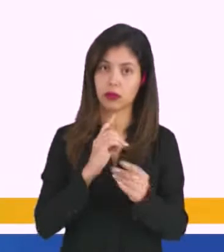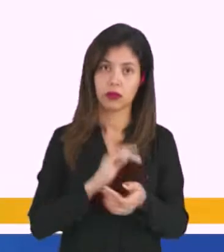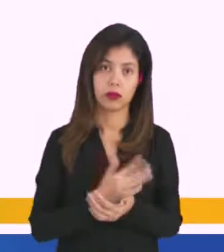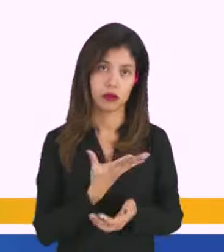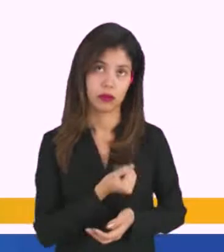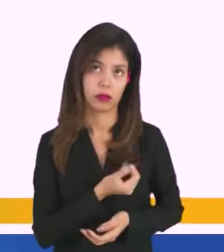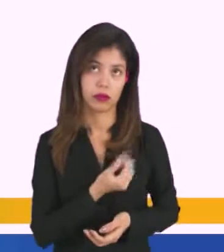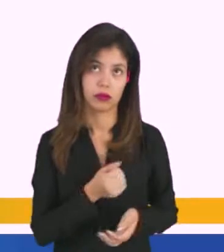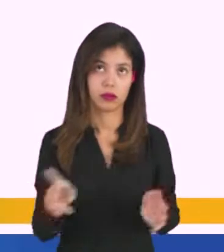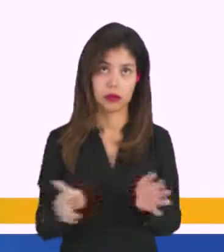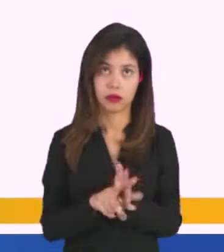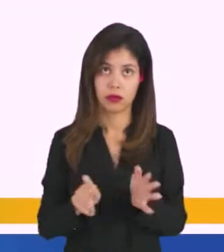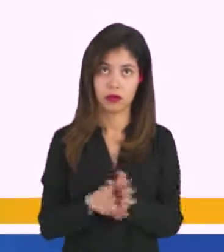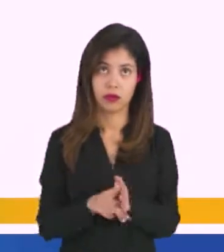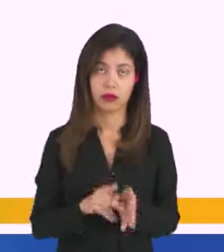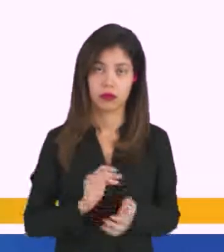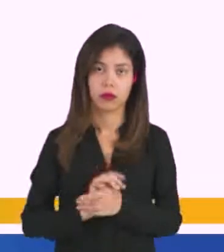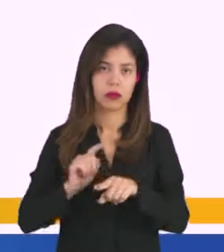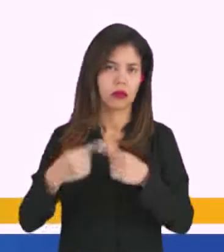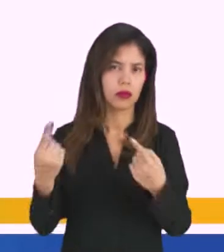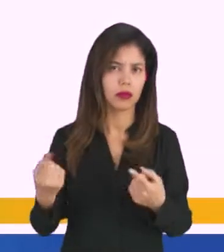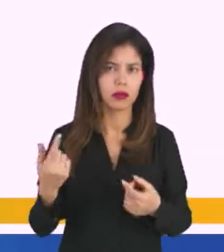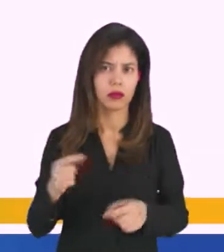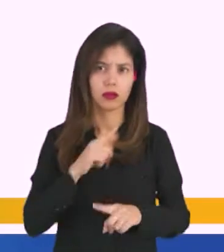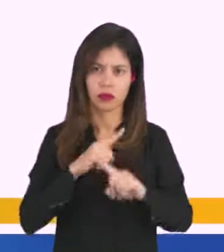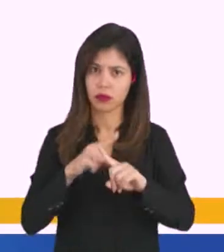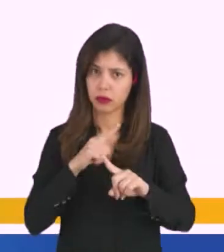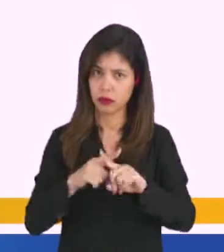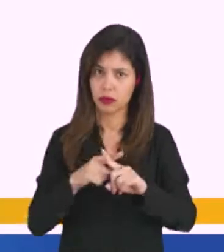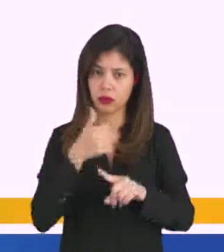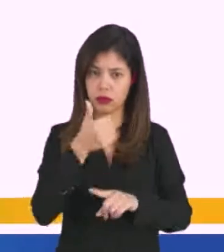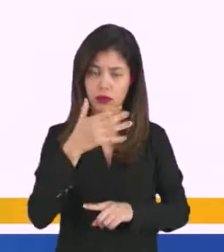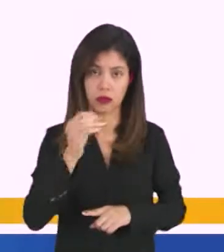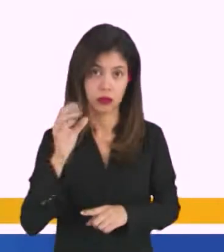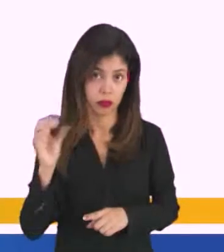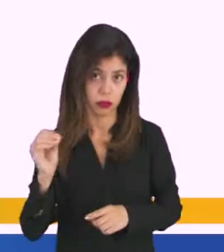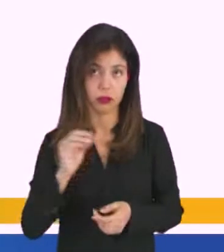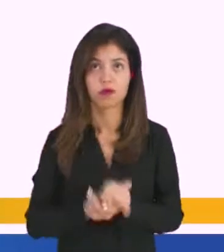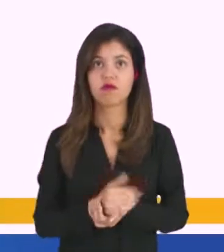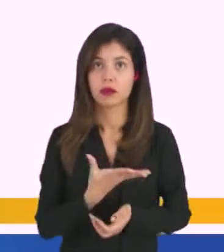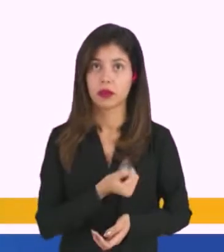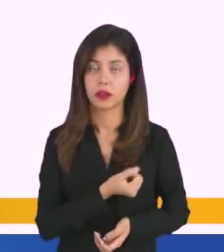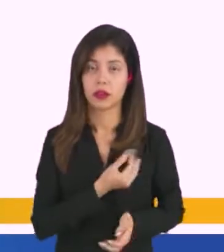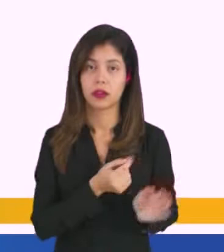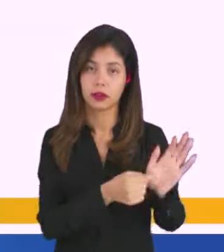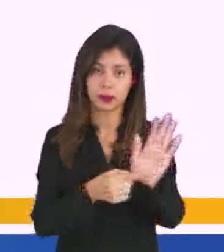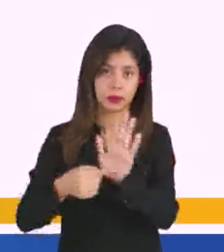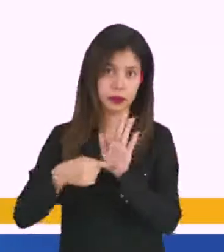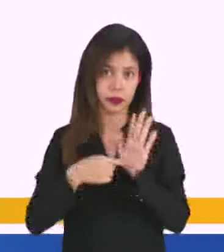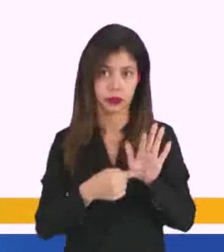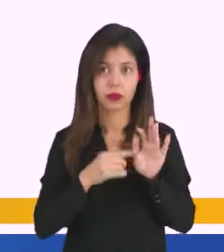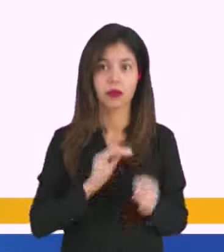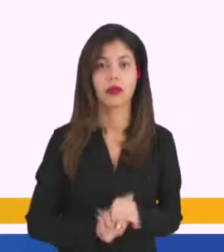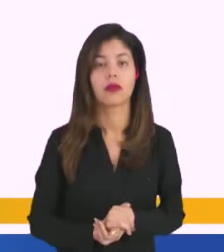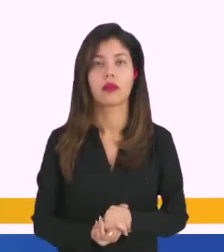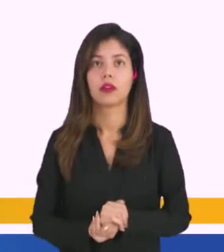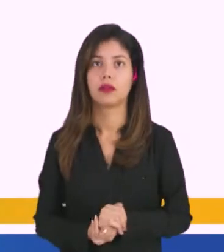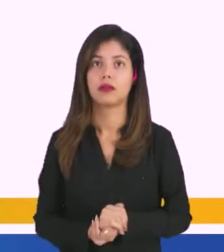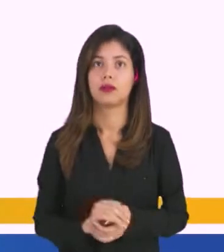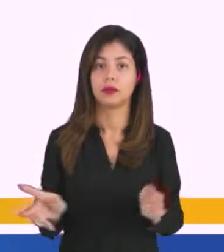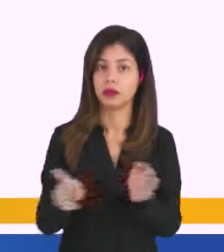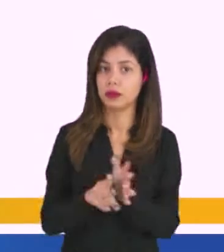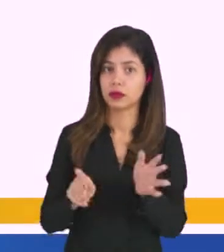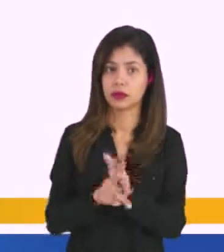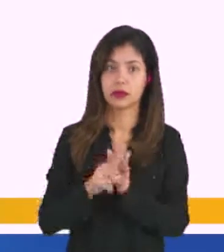em percentual, basta que a gente multiplique por 100 esse número apresentado primeiramente aí em